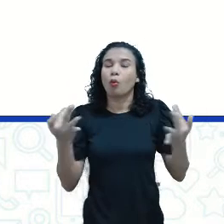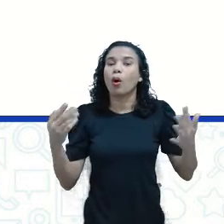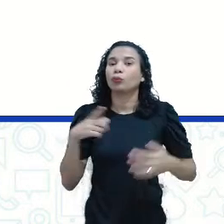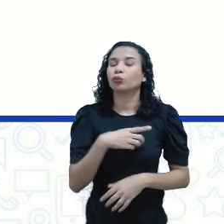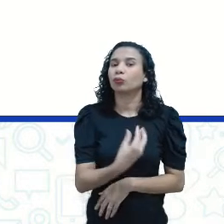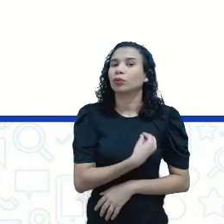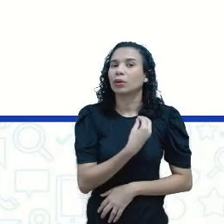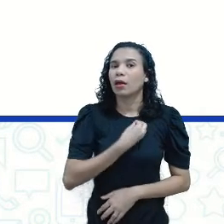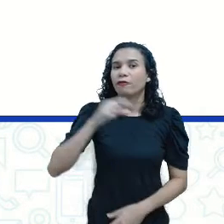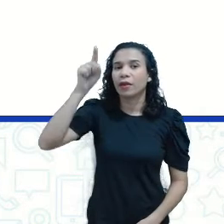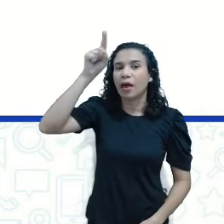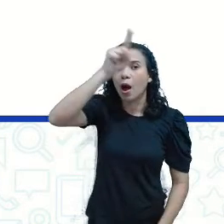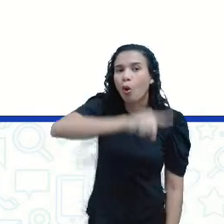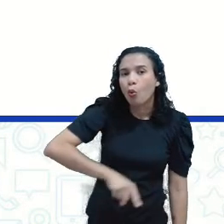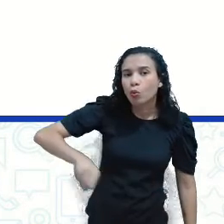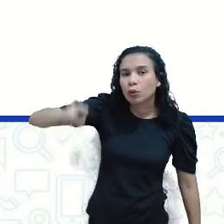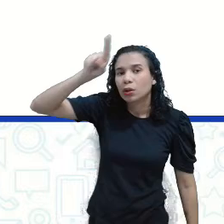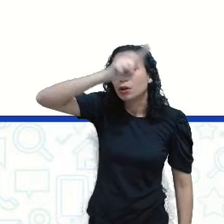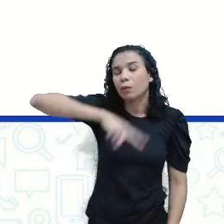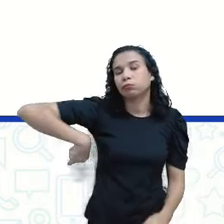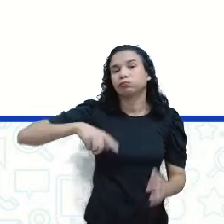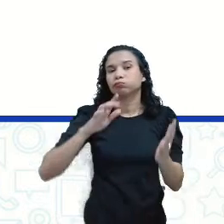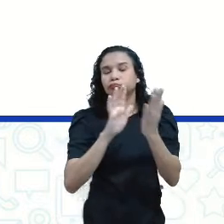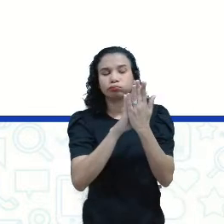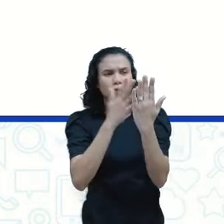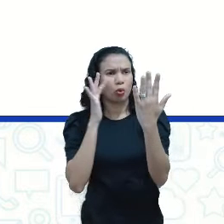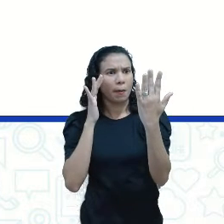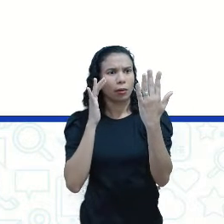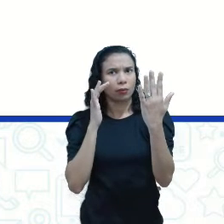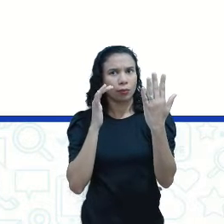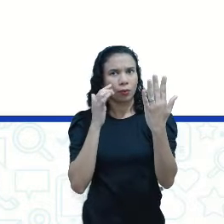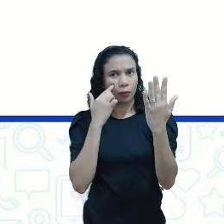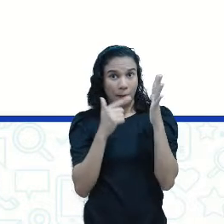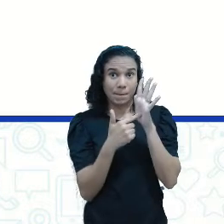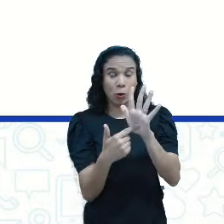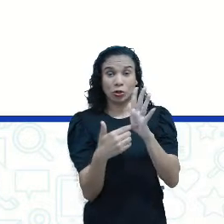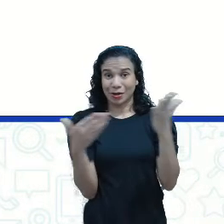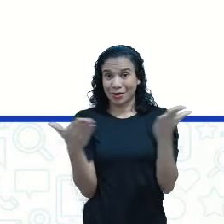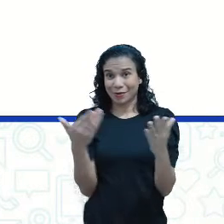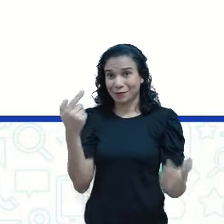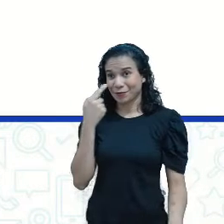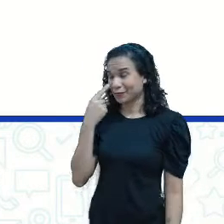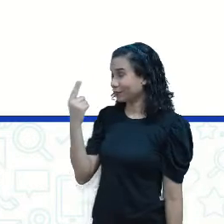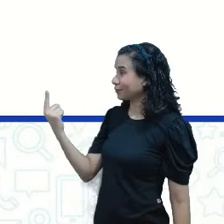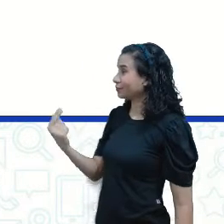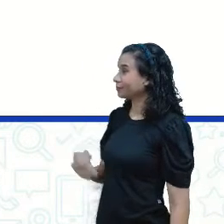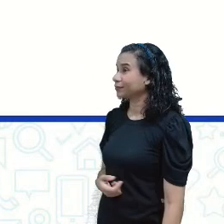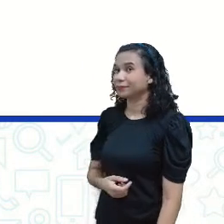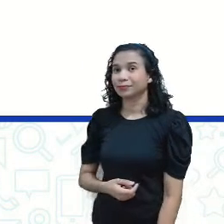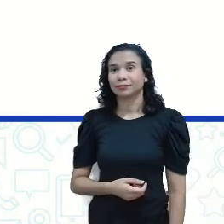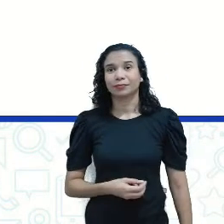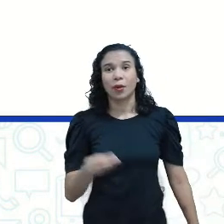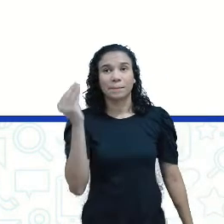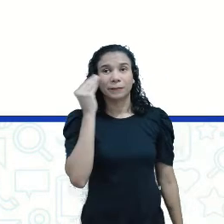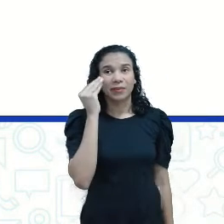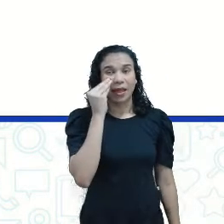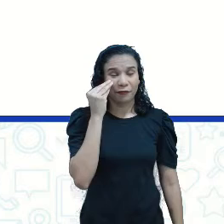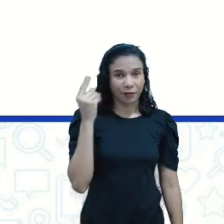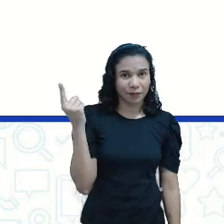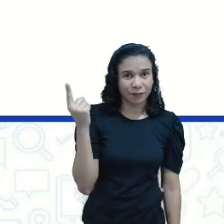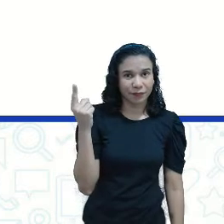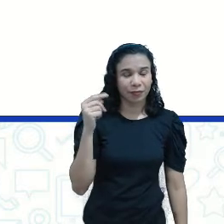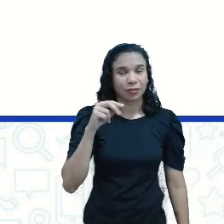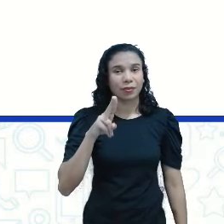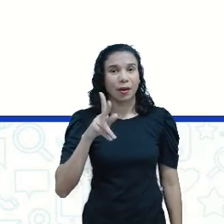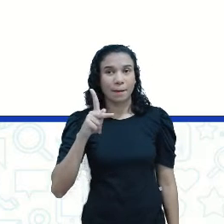o diâmetro do espelho da Madasha de Neve? Ricardinho, que espelho é esse? Vou botar agora, calma aí, ó. Observa aí, é assim, ó, questão